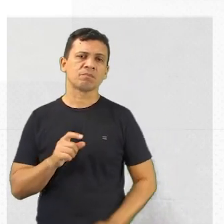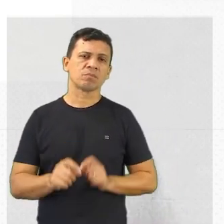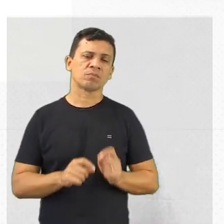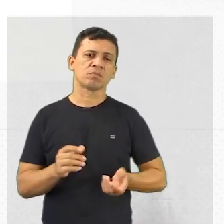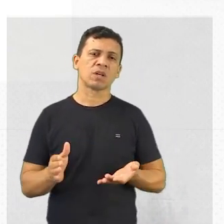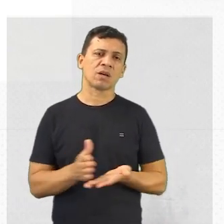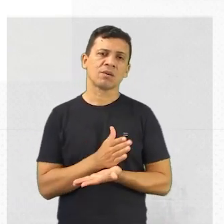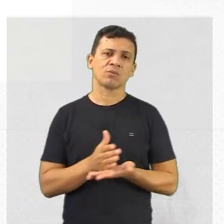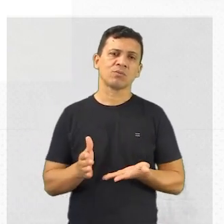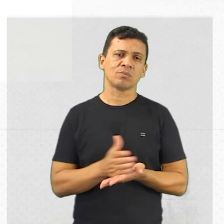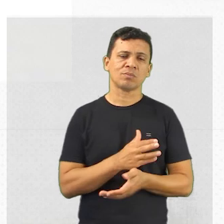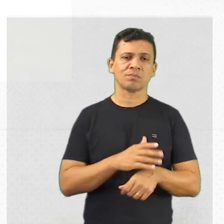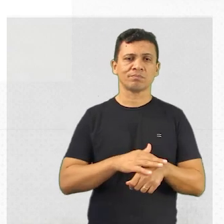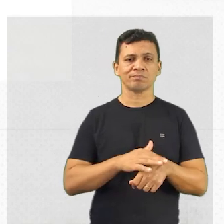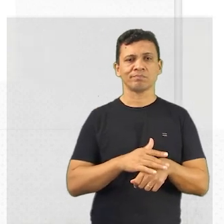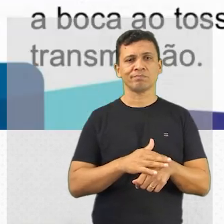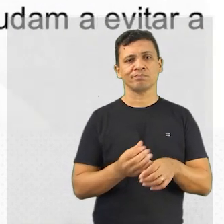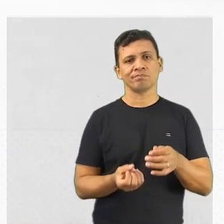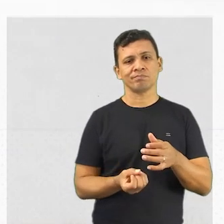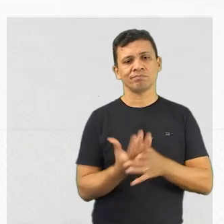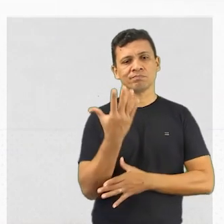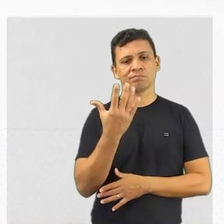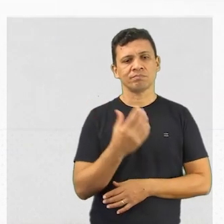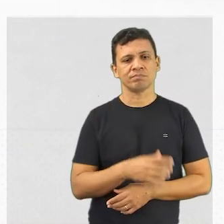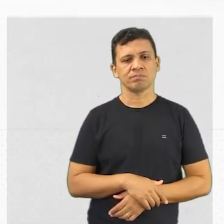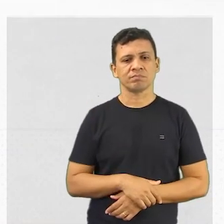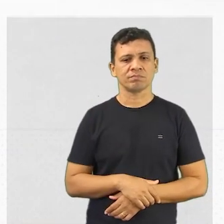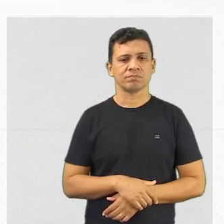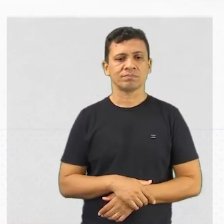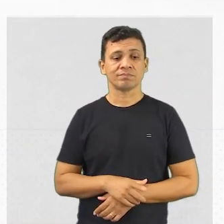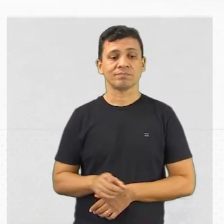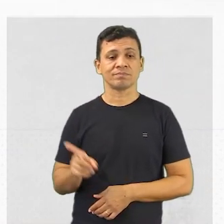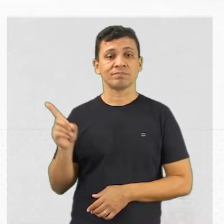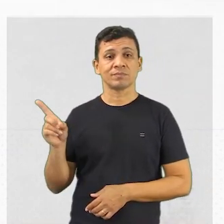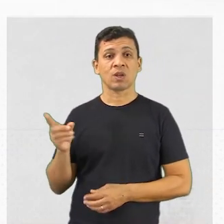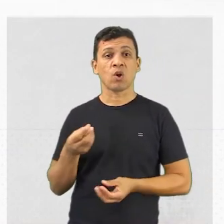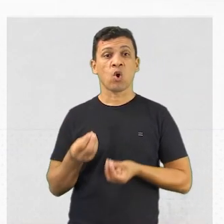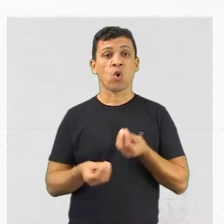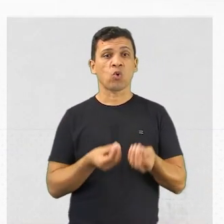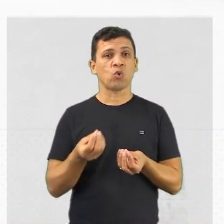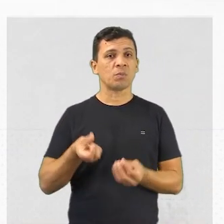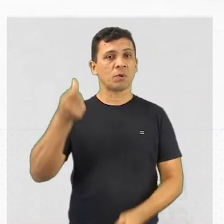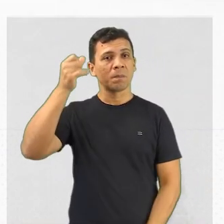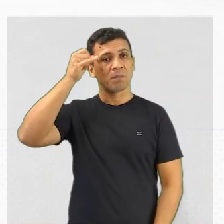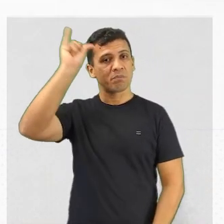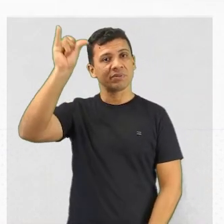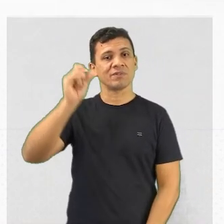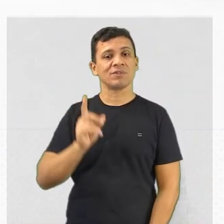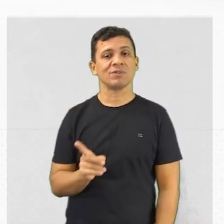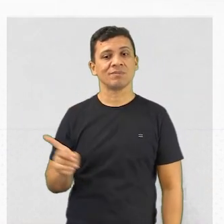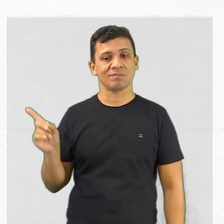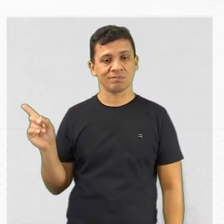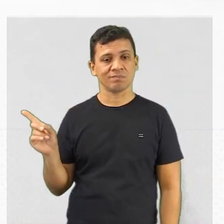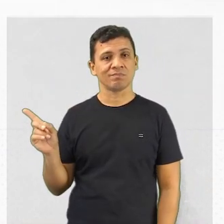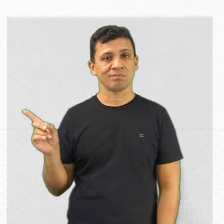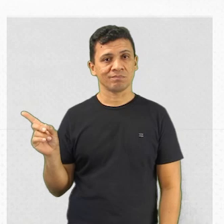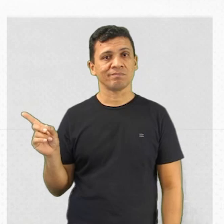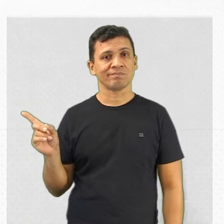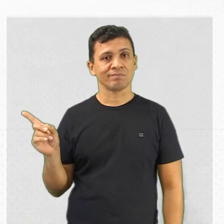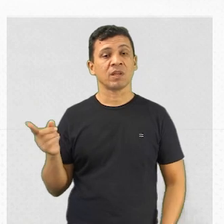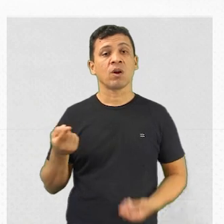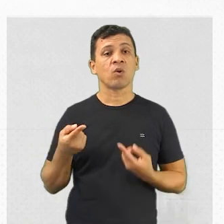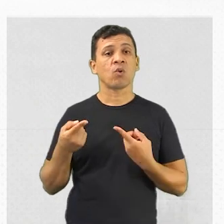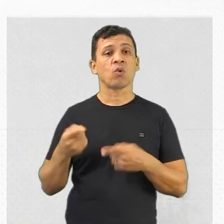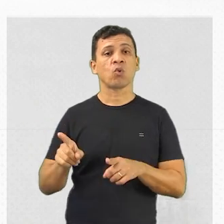a uma patologia, tá? E vamos então falar de prevenção, como é que a gente consegue